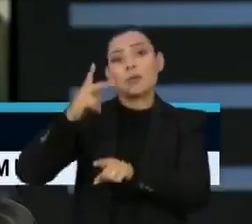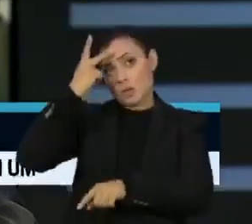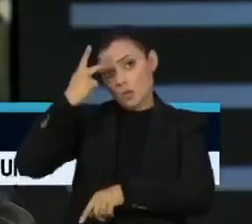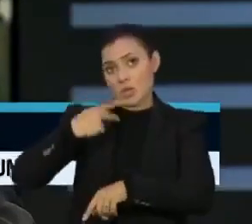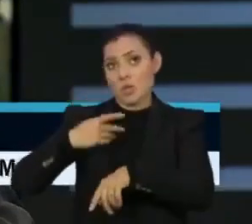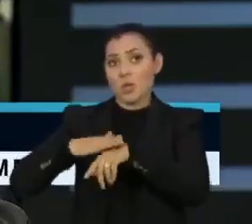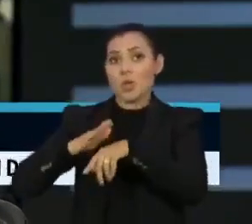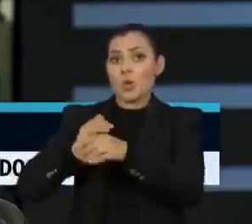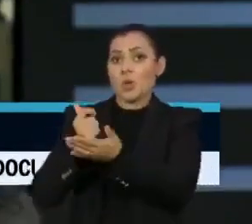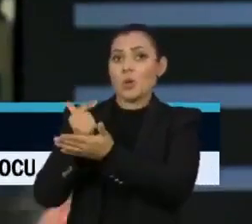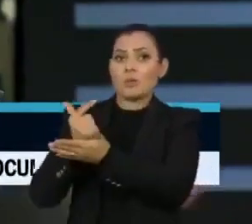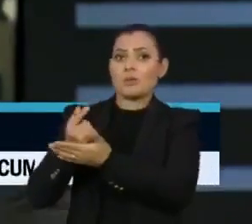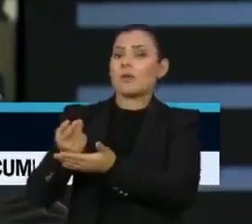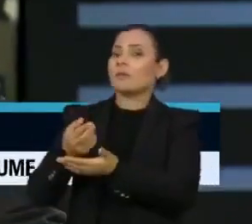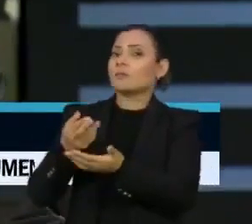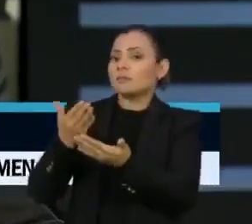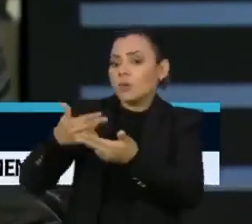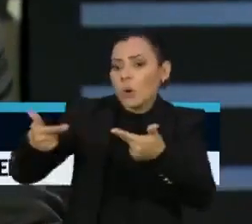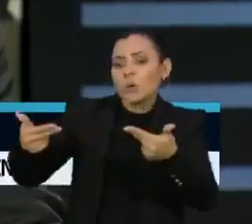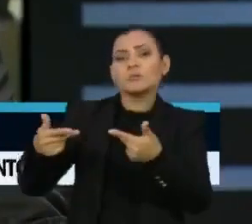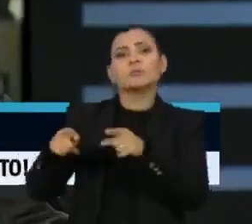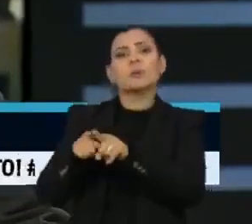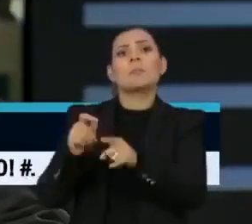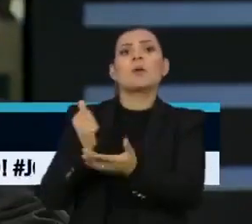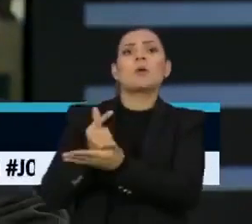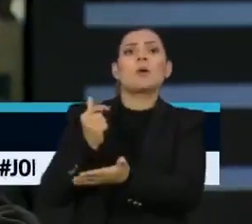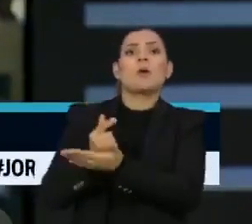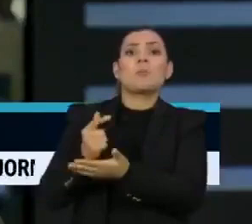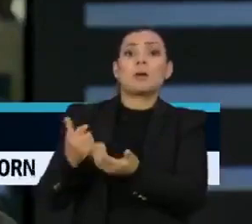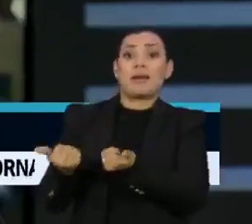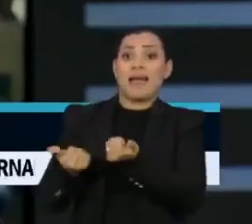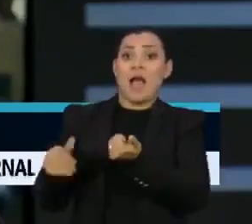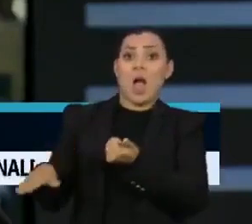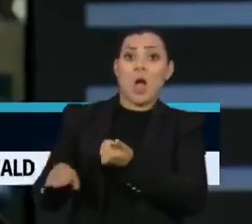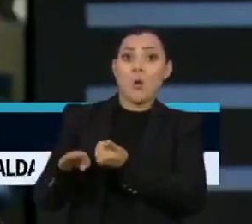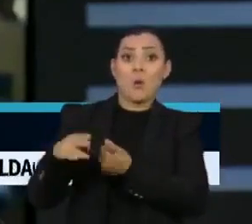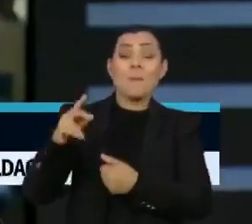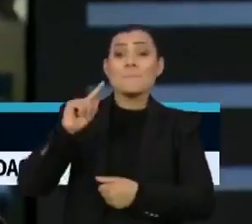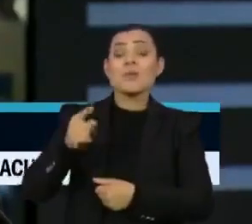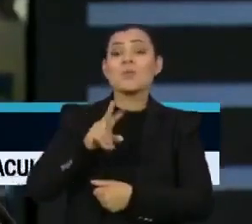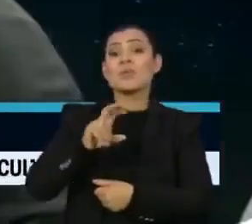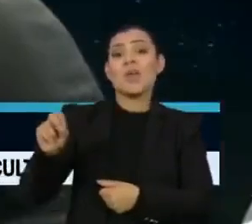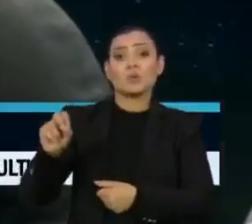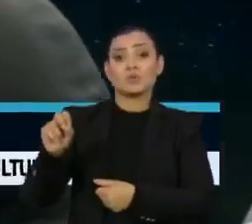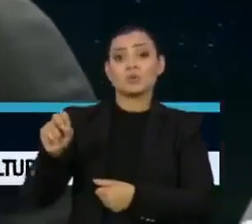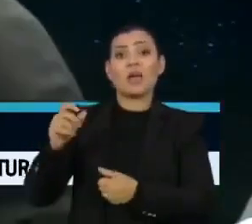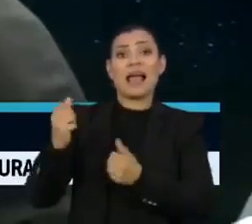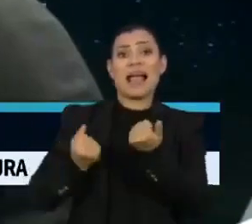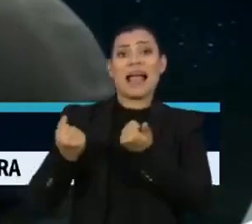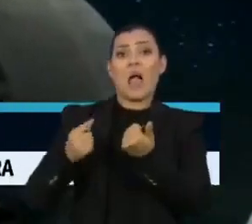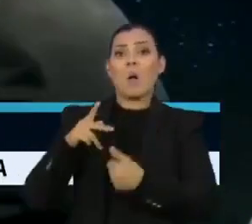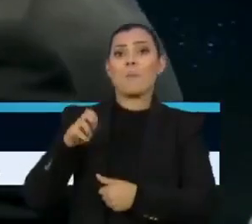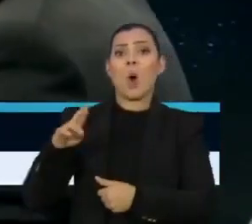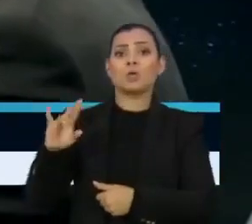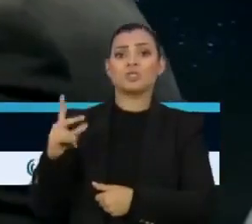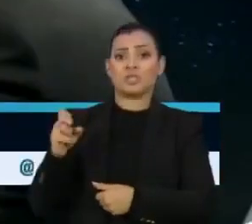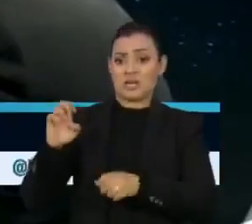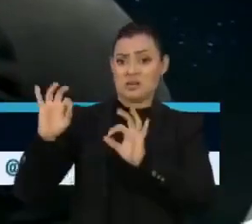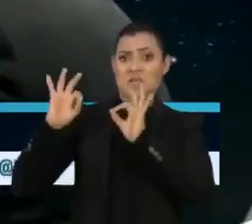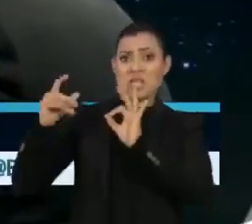alto consumo nessa outro dia sonhar matéria sobre a encomenda de portes no Brasil tem uma fila de 1.500 unidades